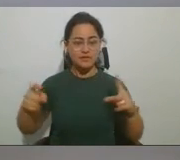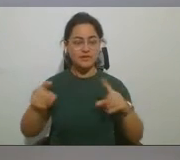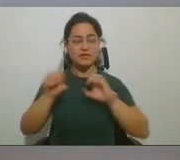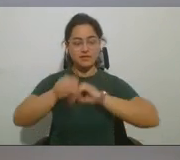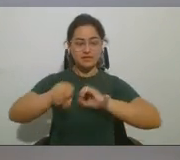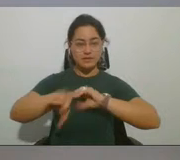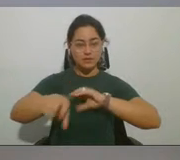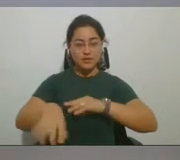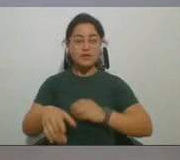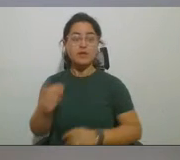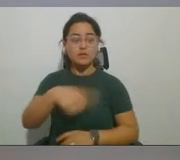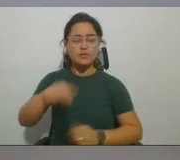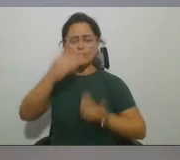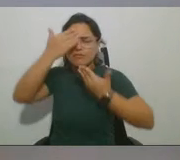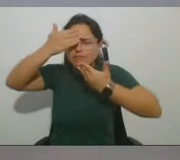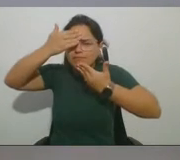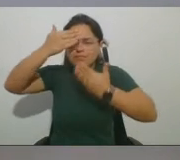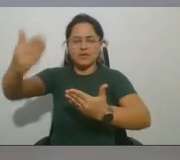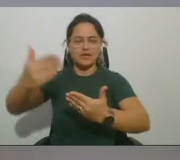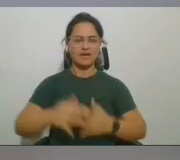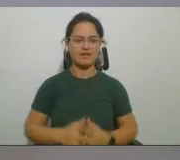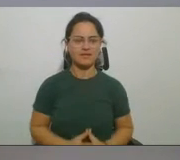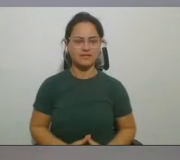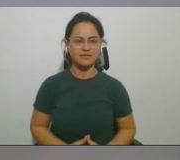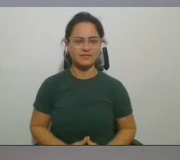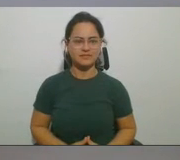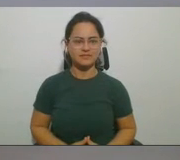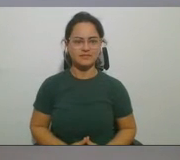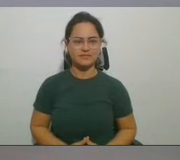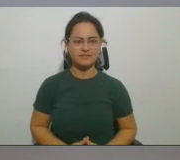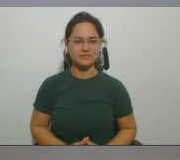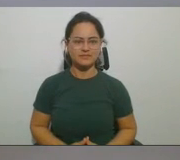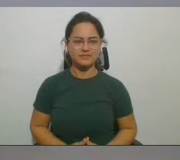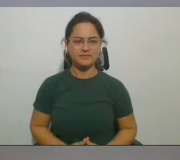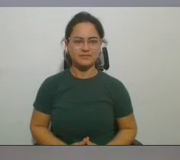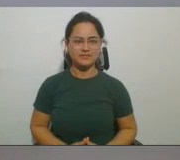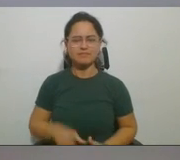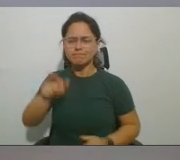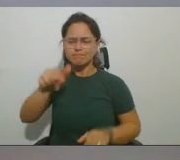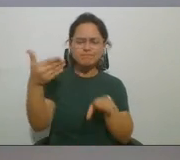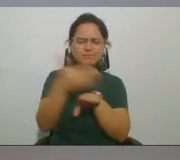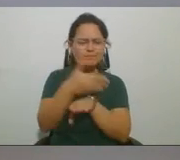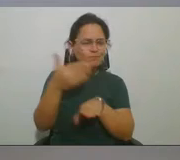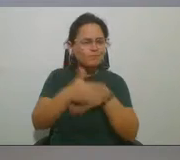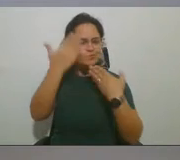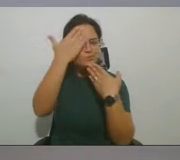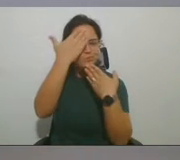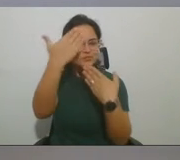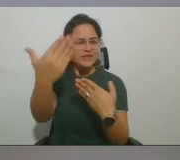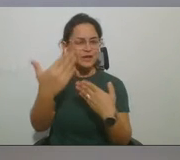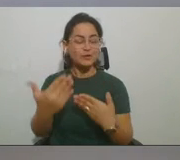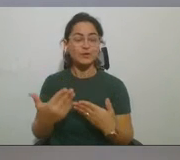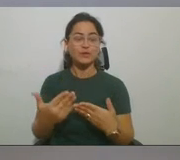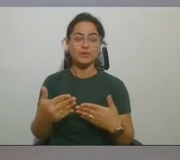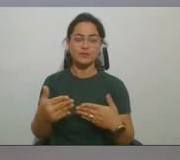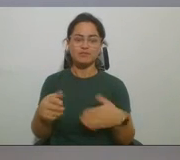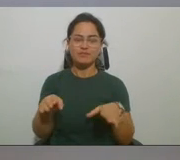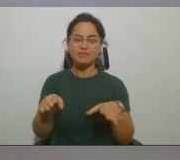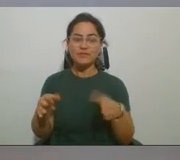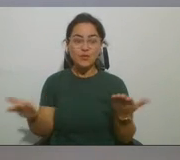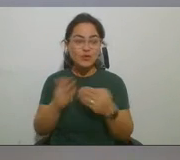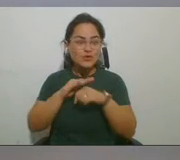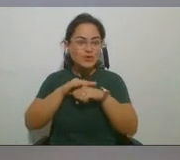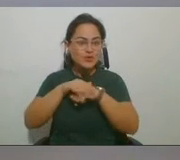e Educação, gostaria de agradecer muitíssimo a sua participação e dizer que a noite foi